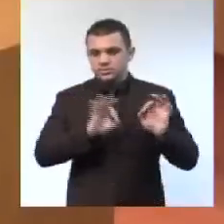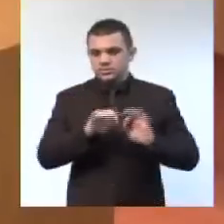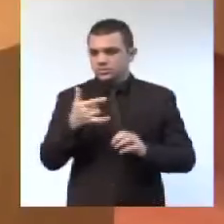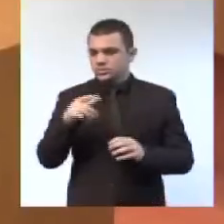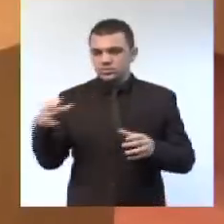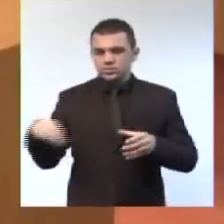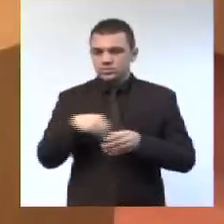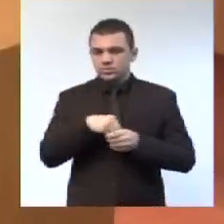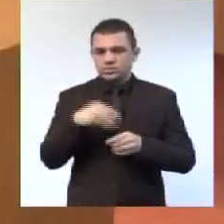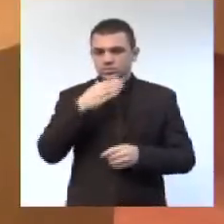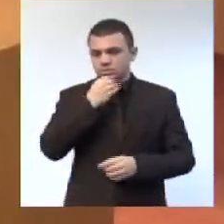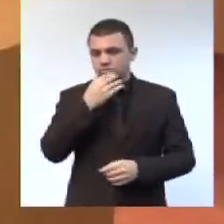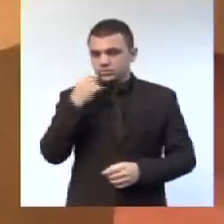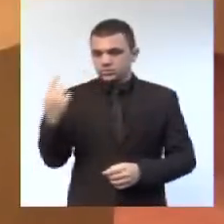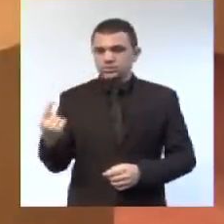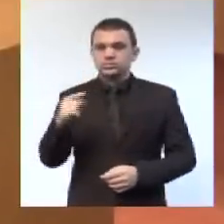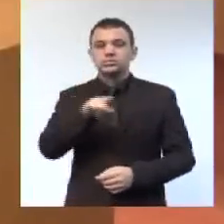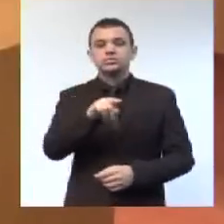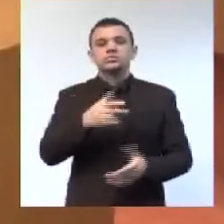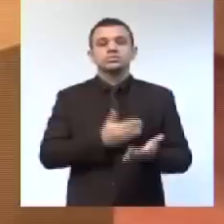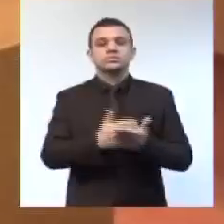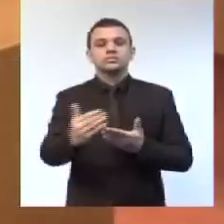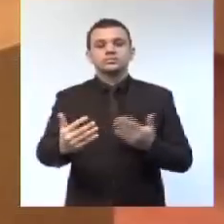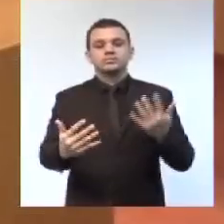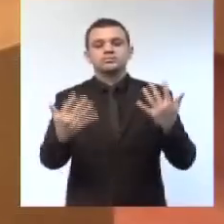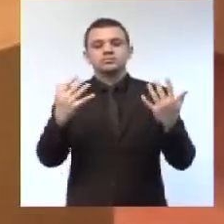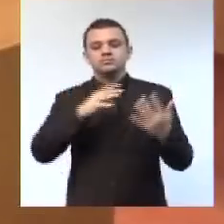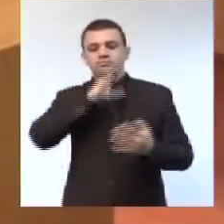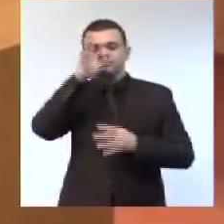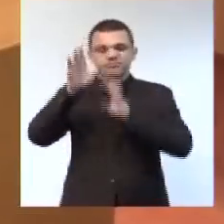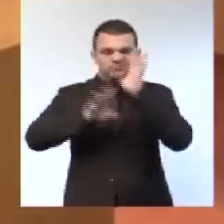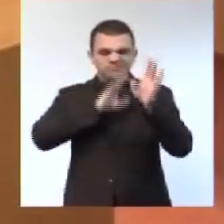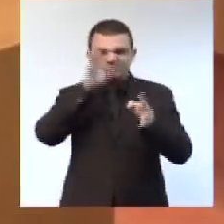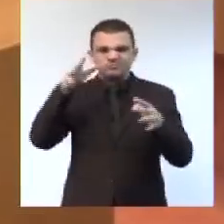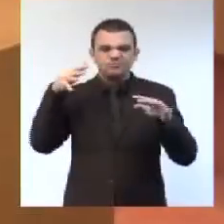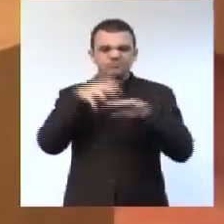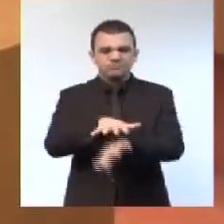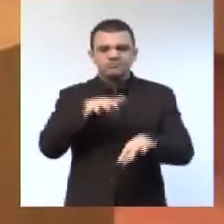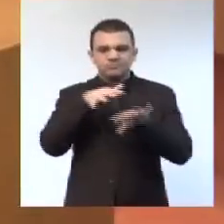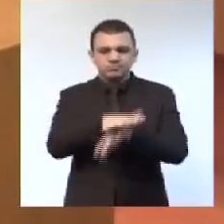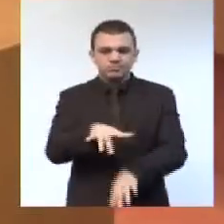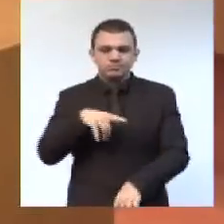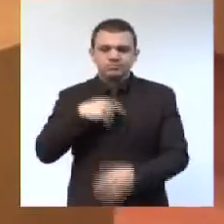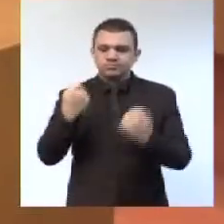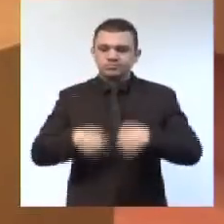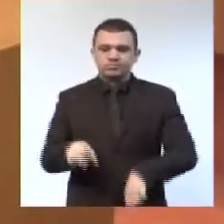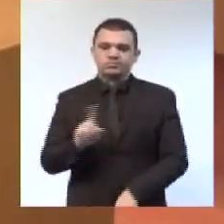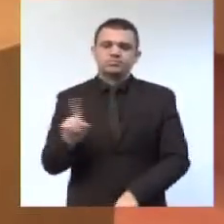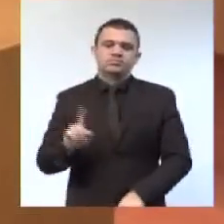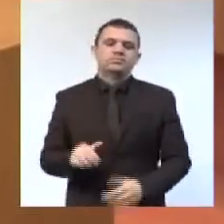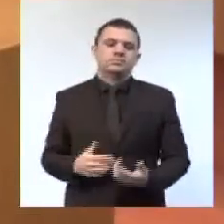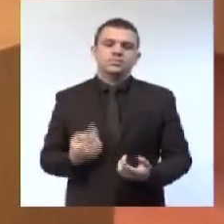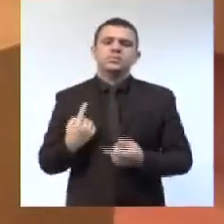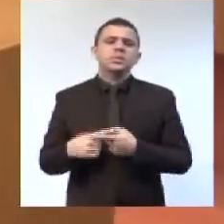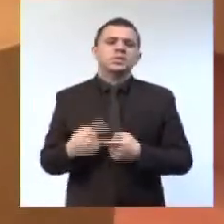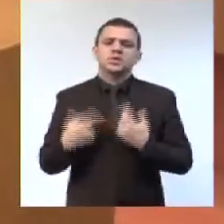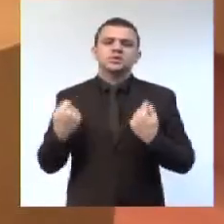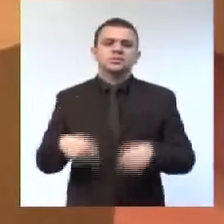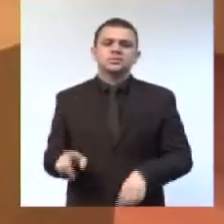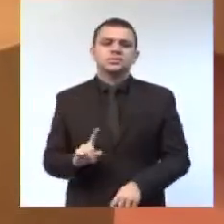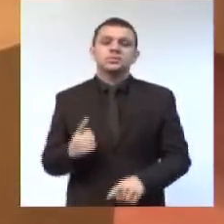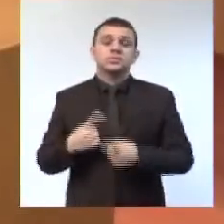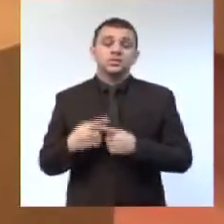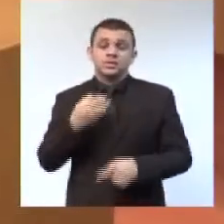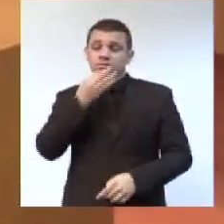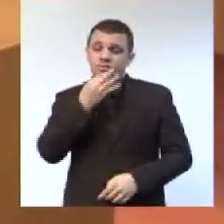Porque eu acho que uma das coisas que nós temos que ter na nossa vida é uma coisa chamada humildade.